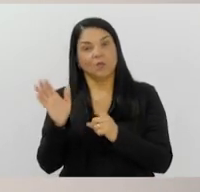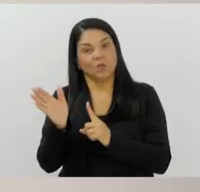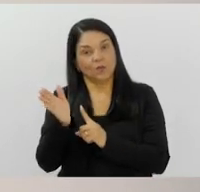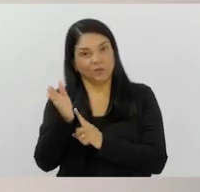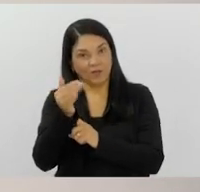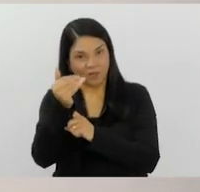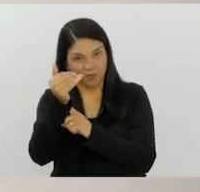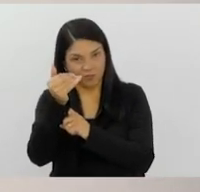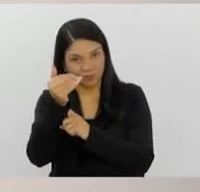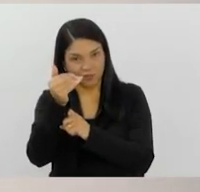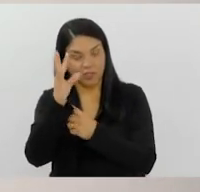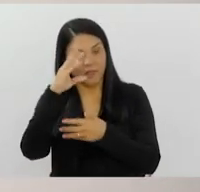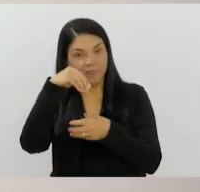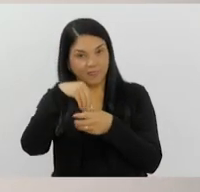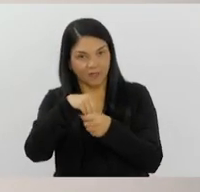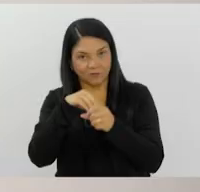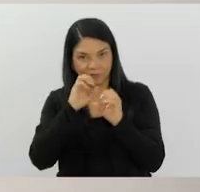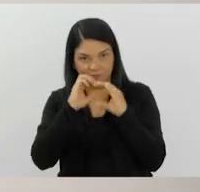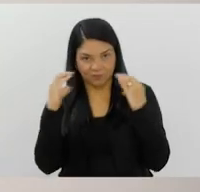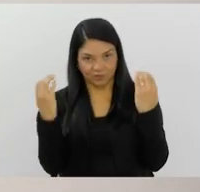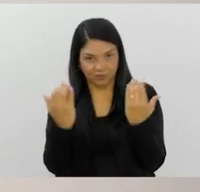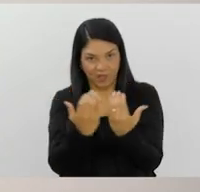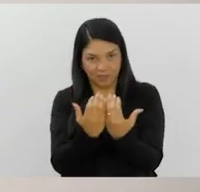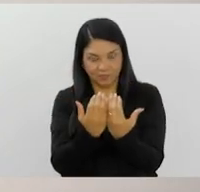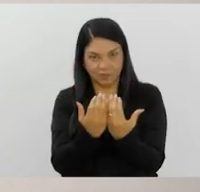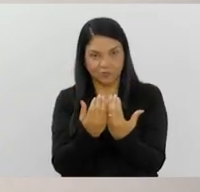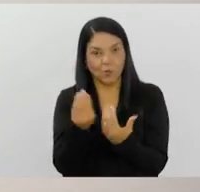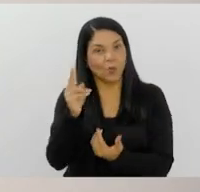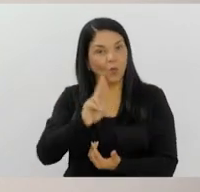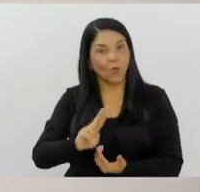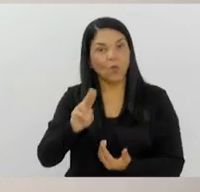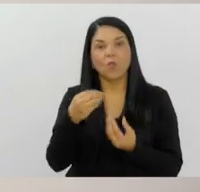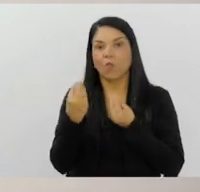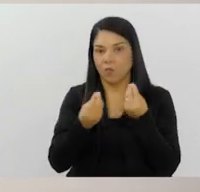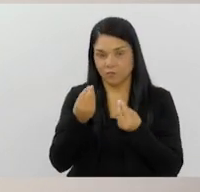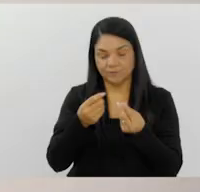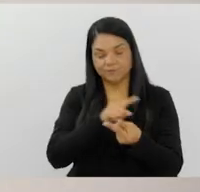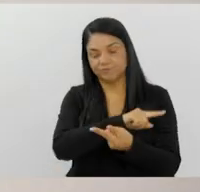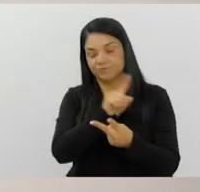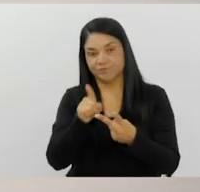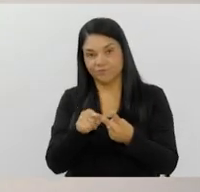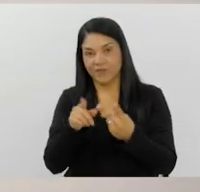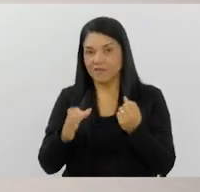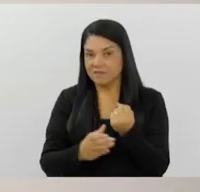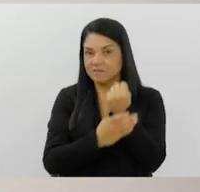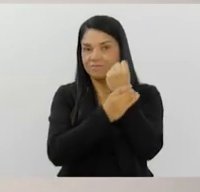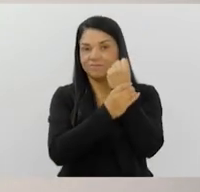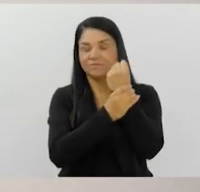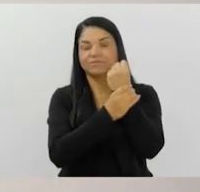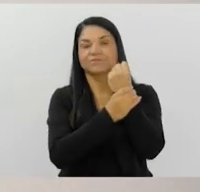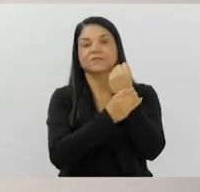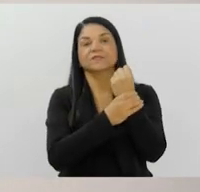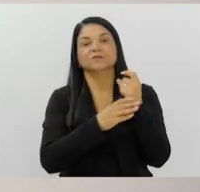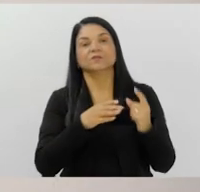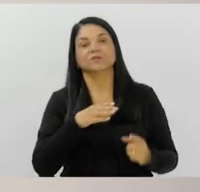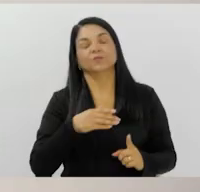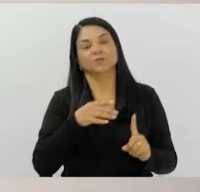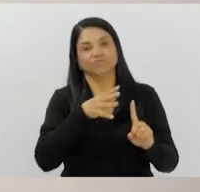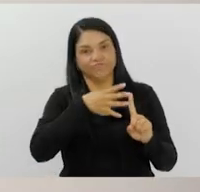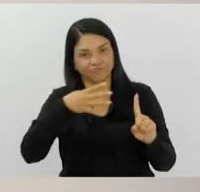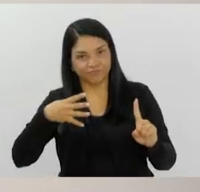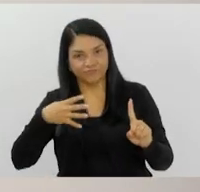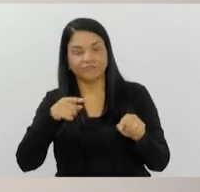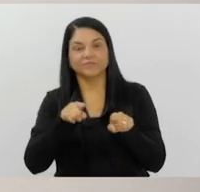tecnologia dentro dos estádios a necessidade de garantia da lgpd e do ECA a